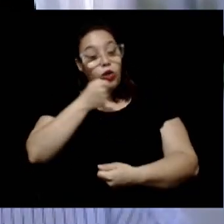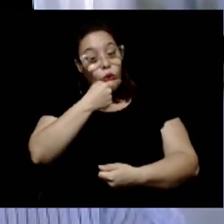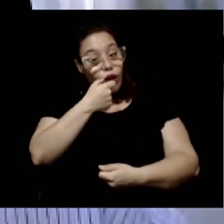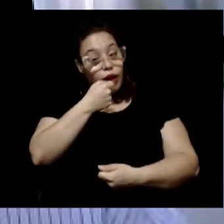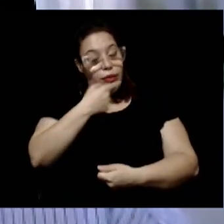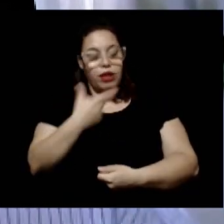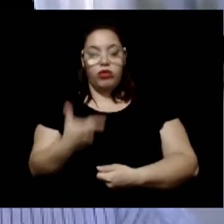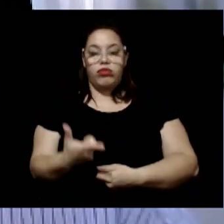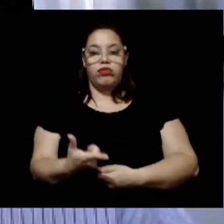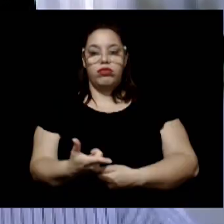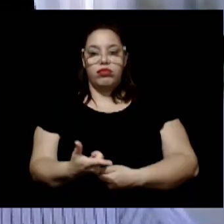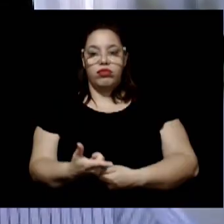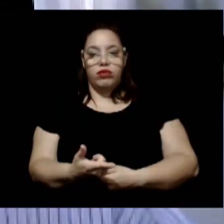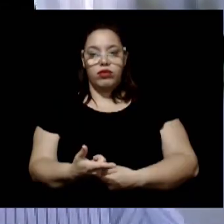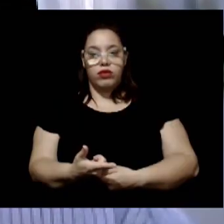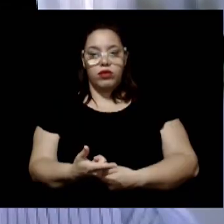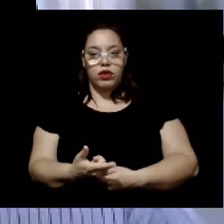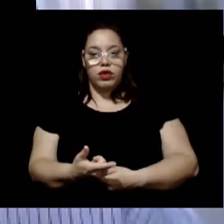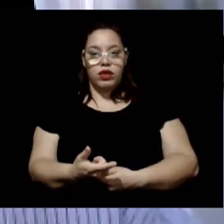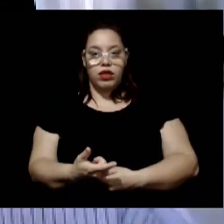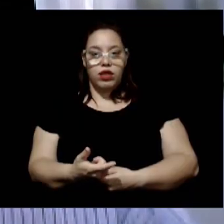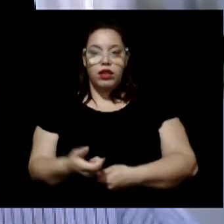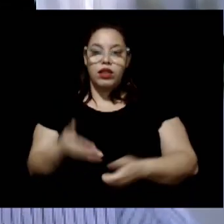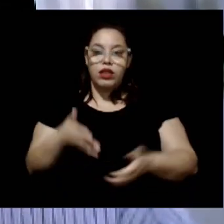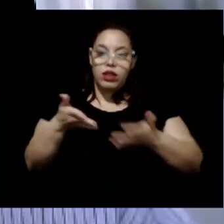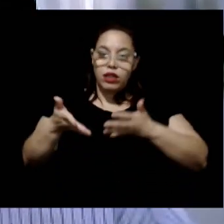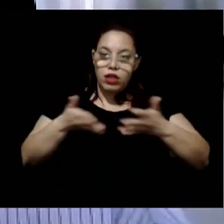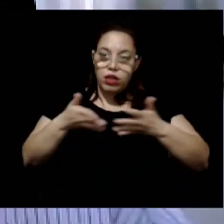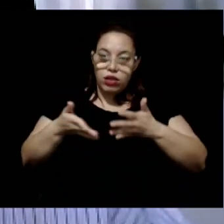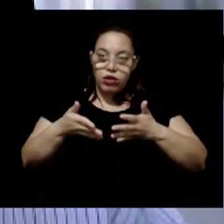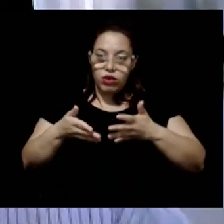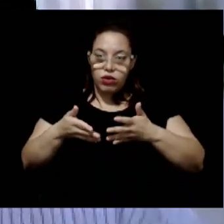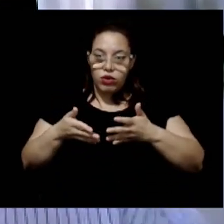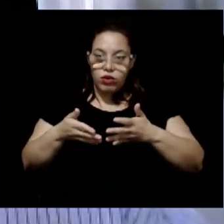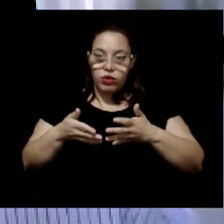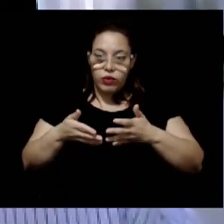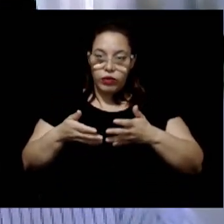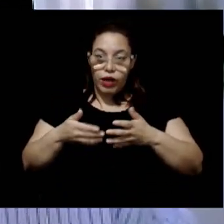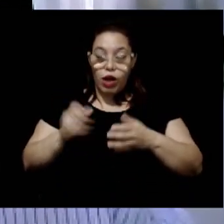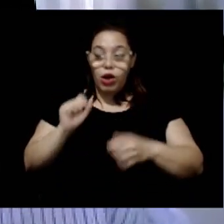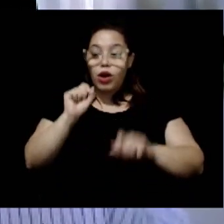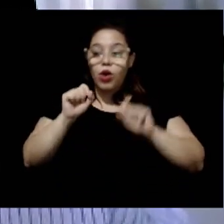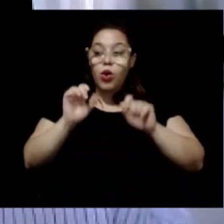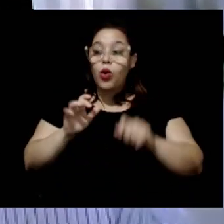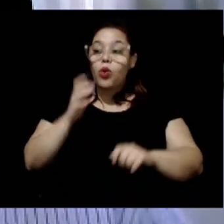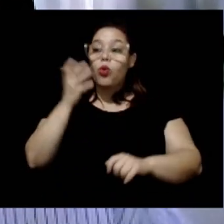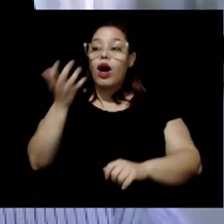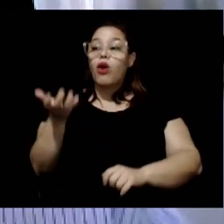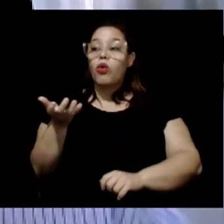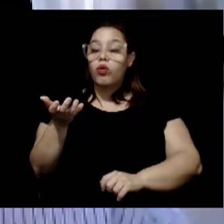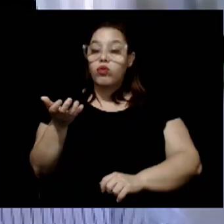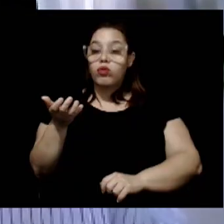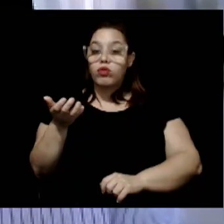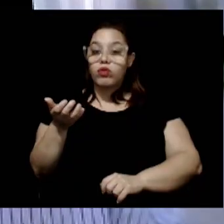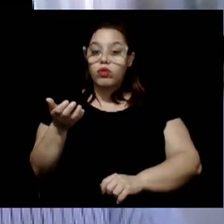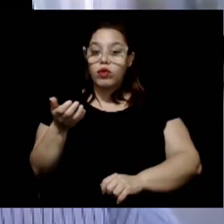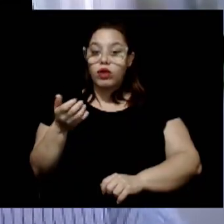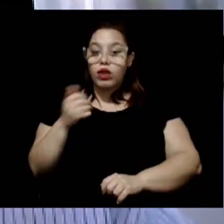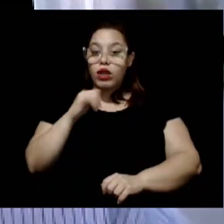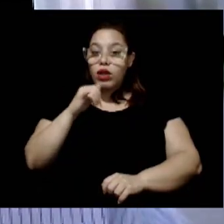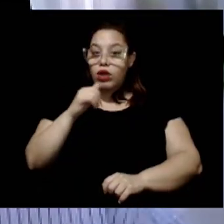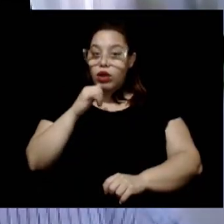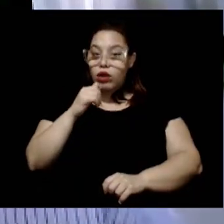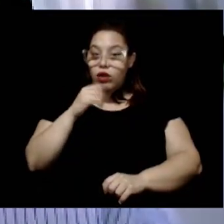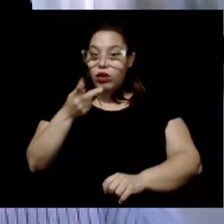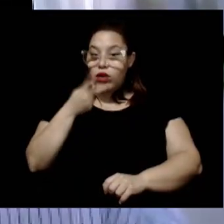E de acordo com o mecanismo da doença, é o tipo do remédio. Vou citar uma doença muito prevalente, que nós estamos no